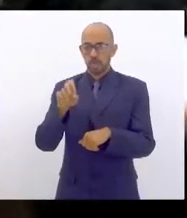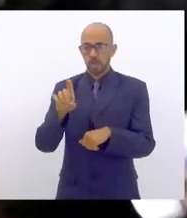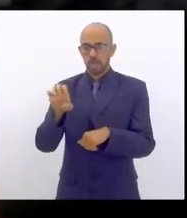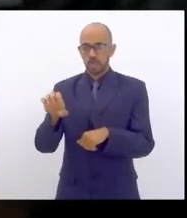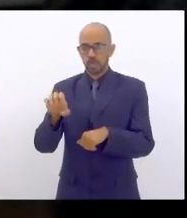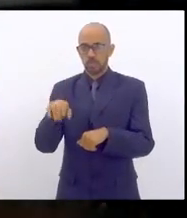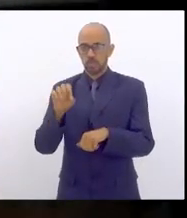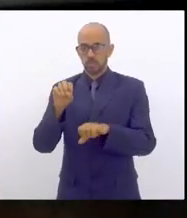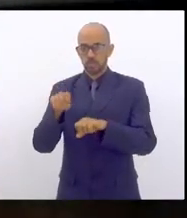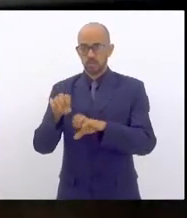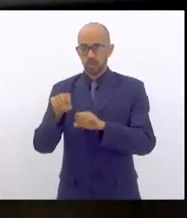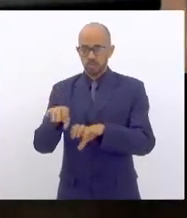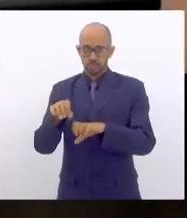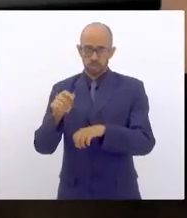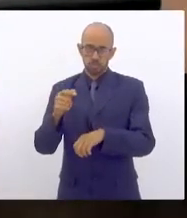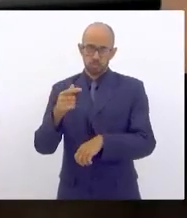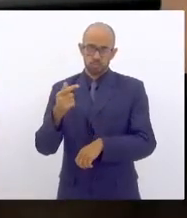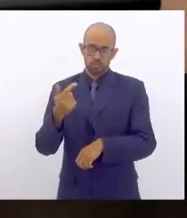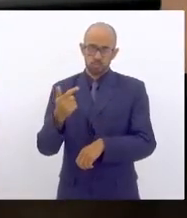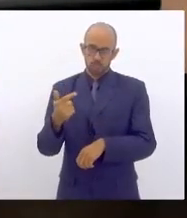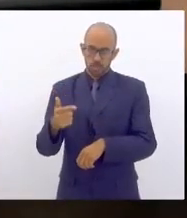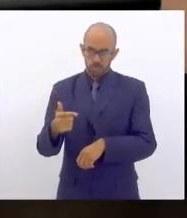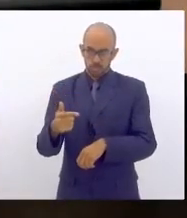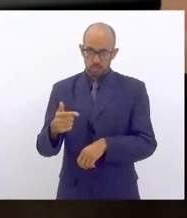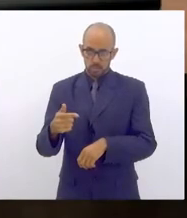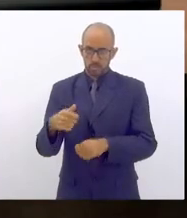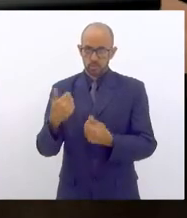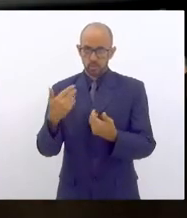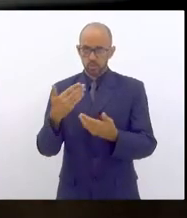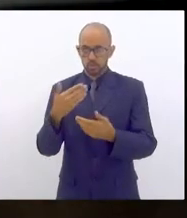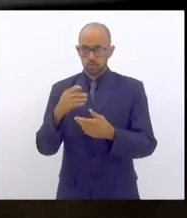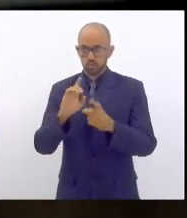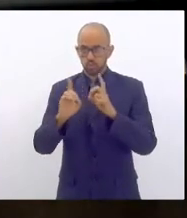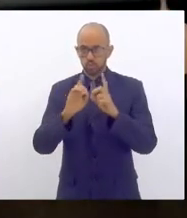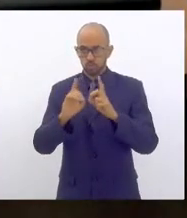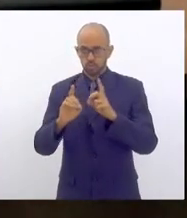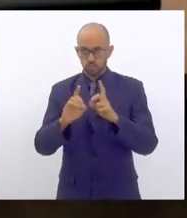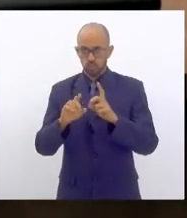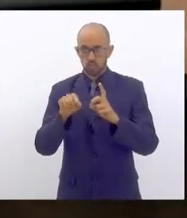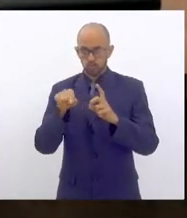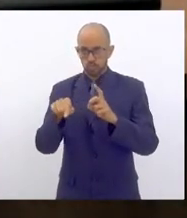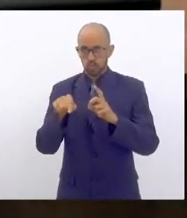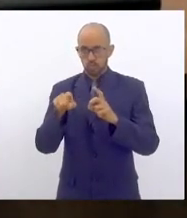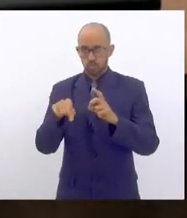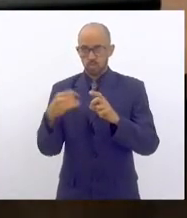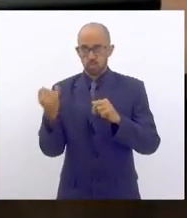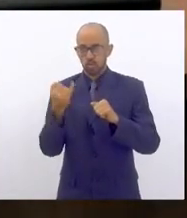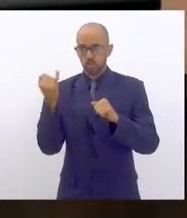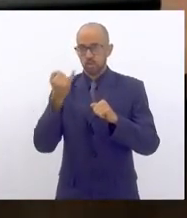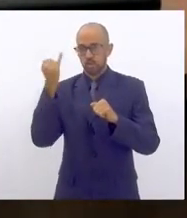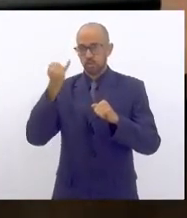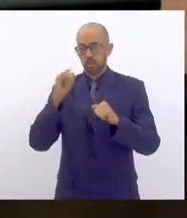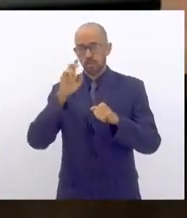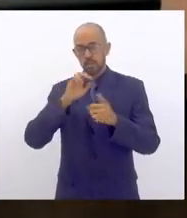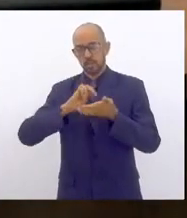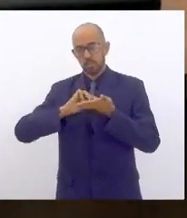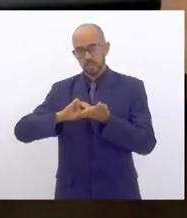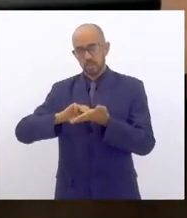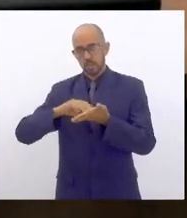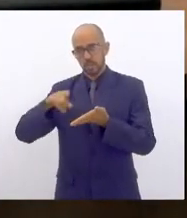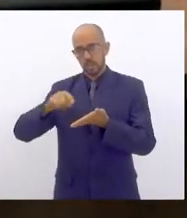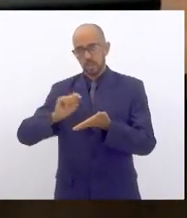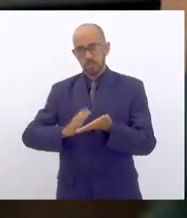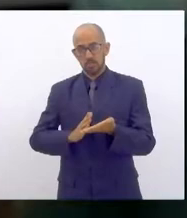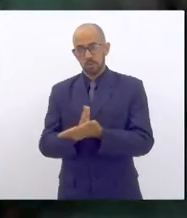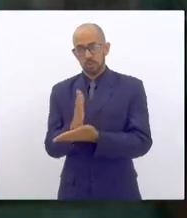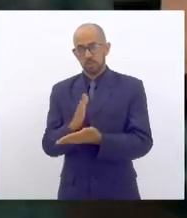é garantido. Então, discutir o financiamento da educação é fundamental e essa mensagem vem no bojo da discussão sobre a aprovação do